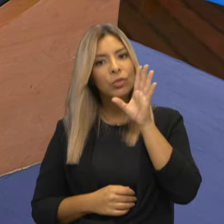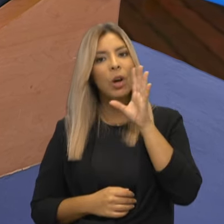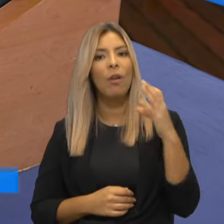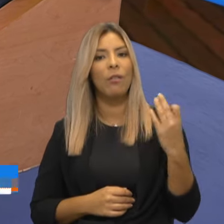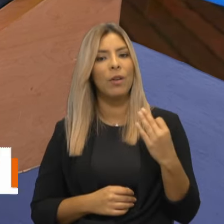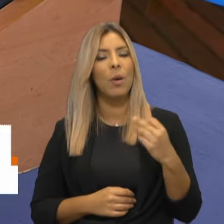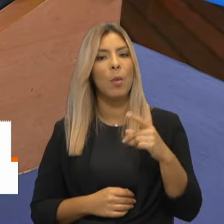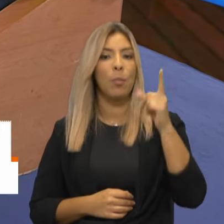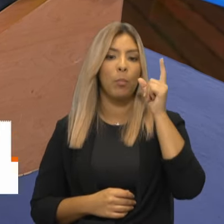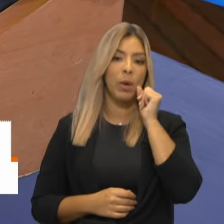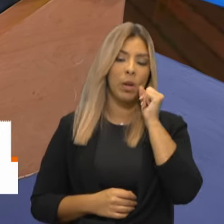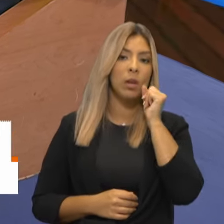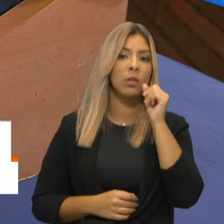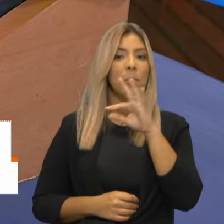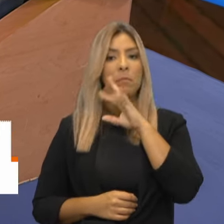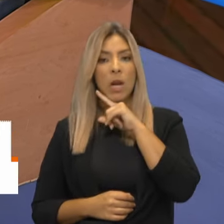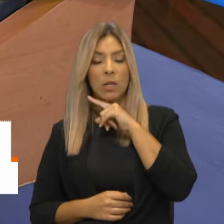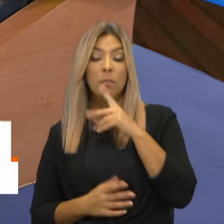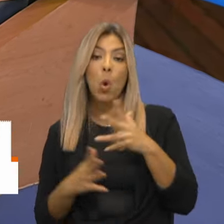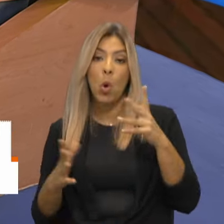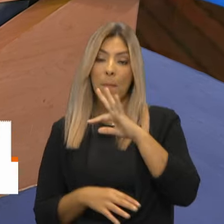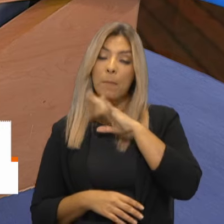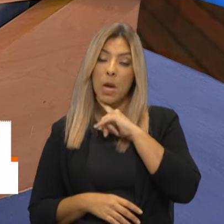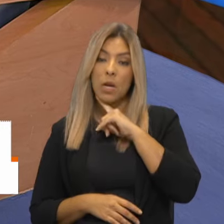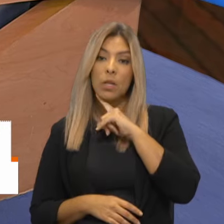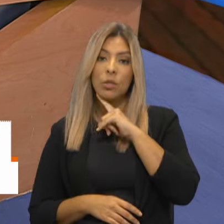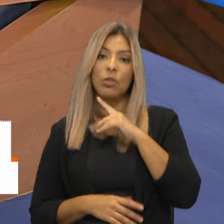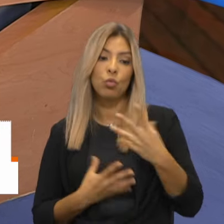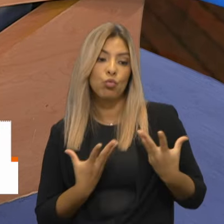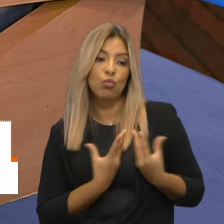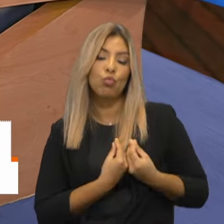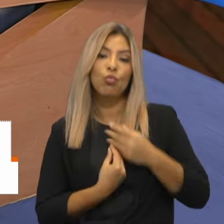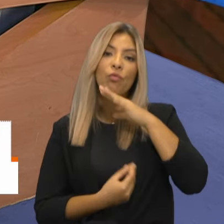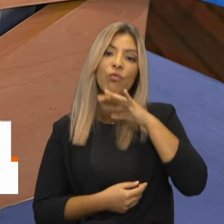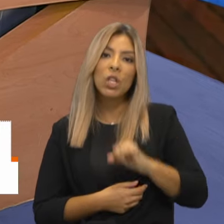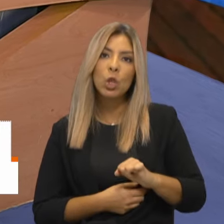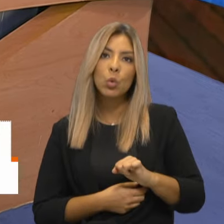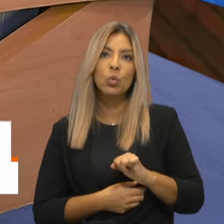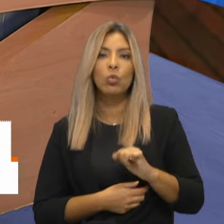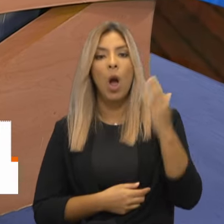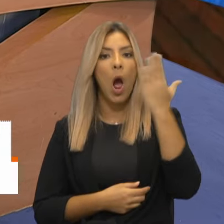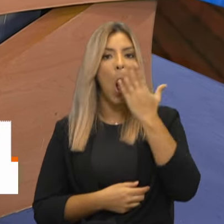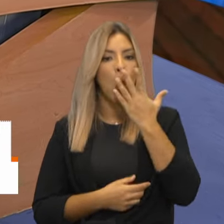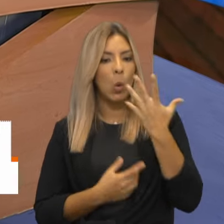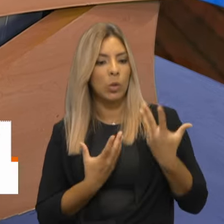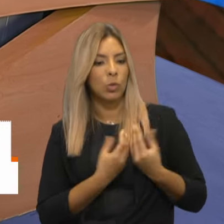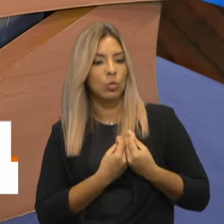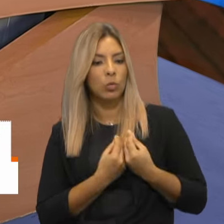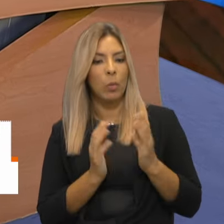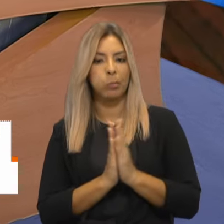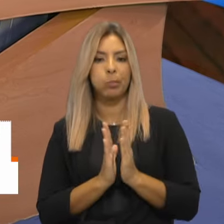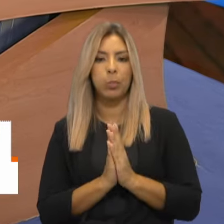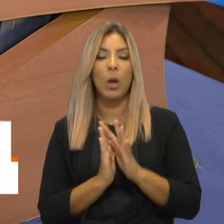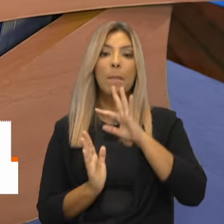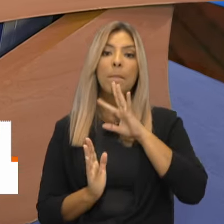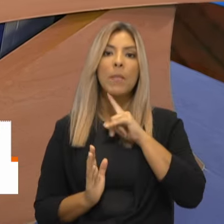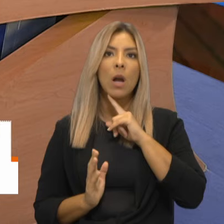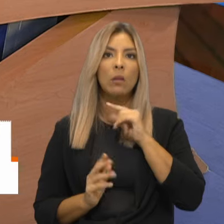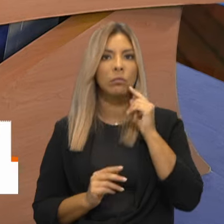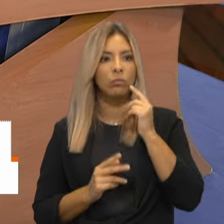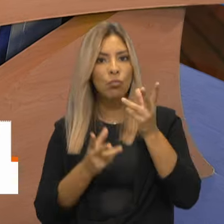pais, maioritariamente as mães, permanecem junto com os filhos. Quando temos a catequese, as mães são aquelas que